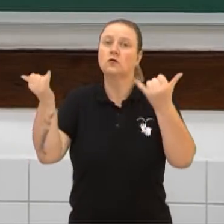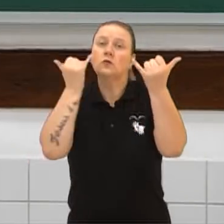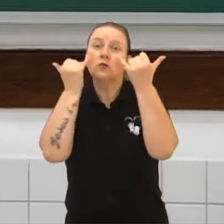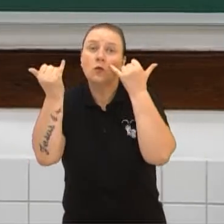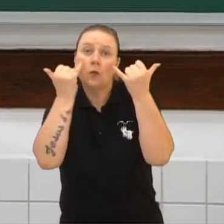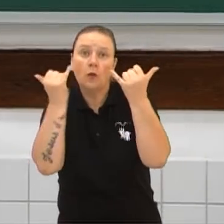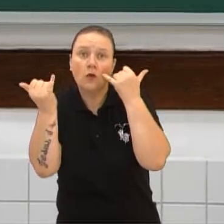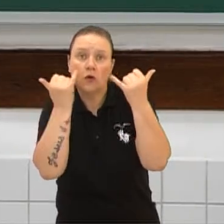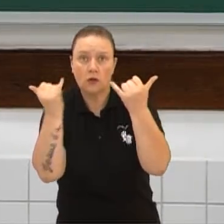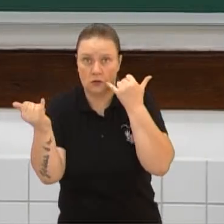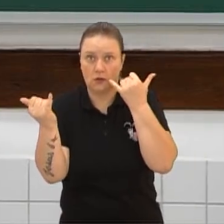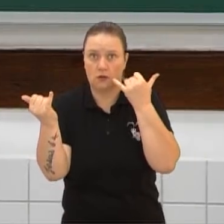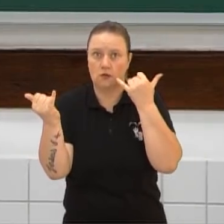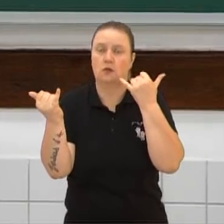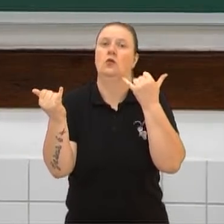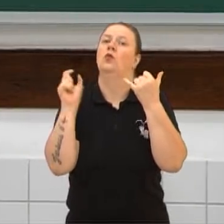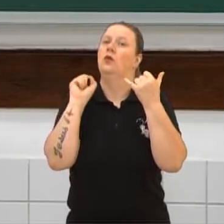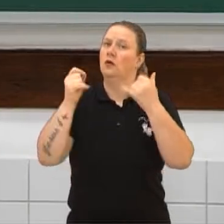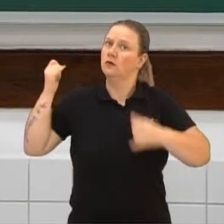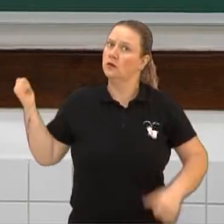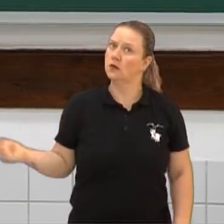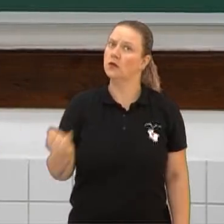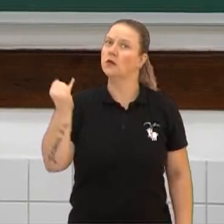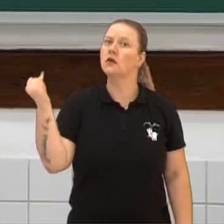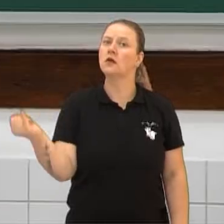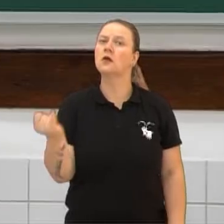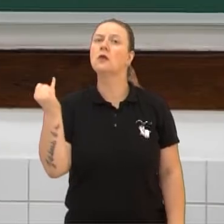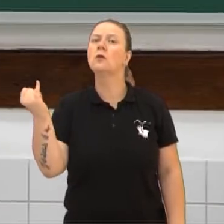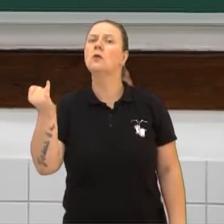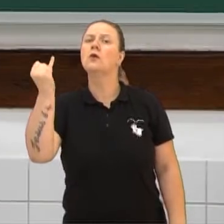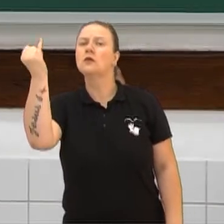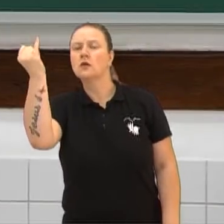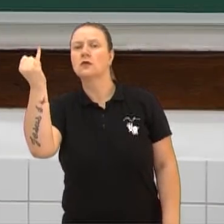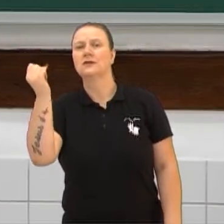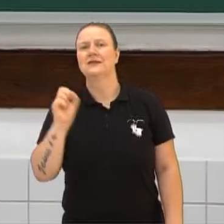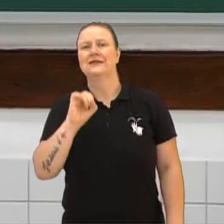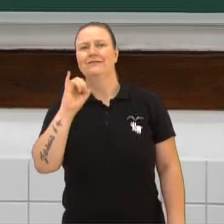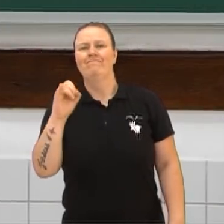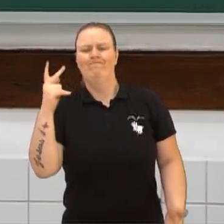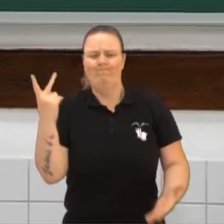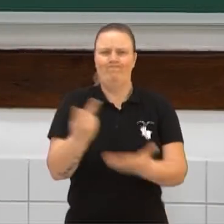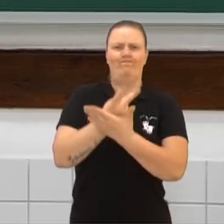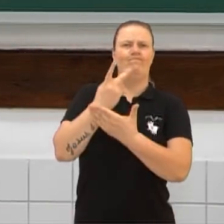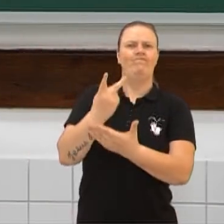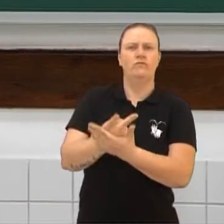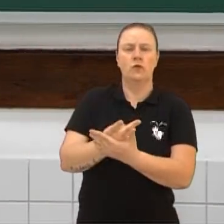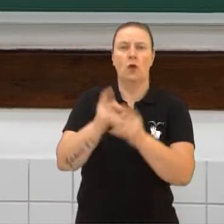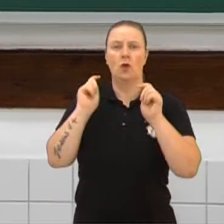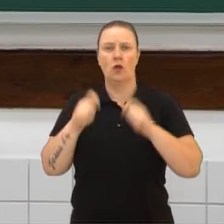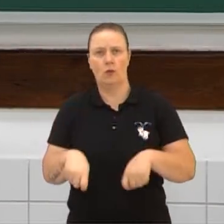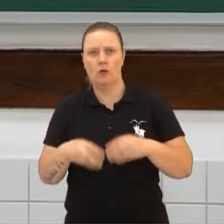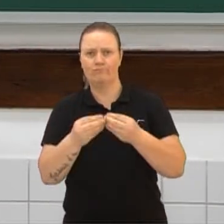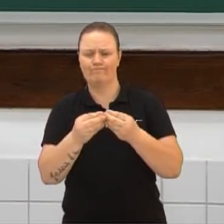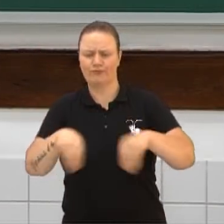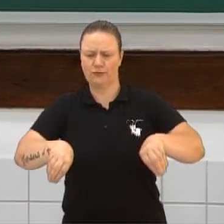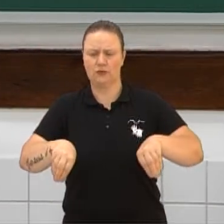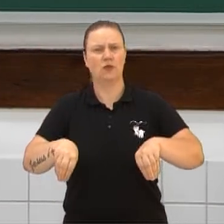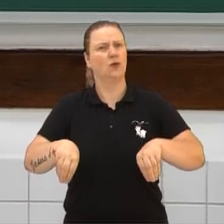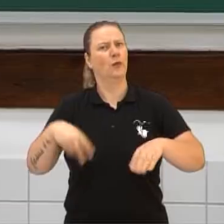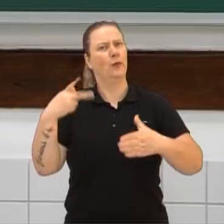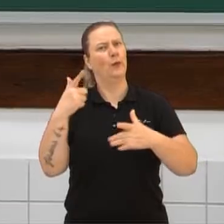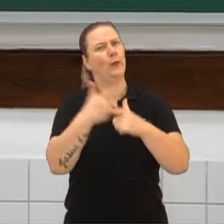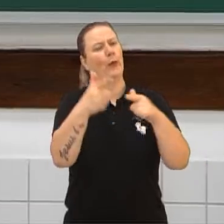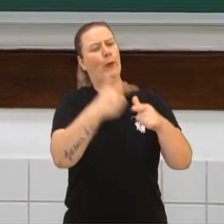maioria das vezes, eles são muito importantes, né? Então, se a gente comete algum erro, né, alguma coisa que pode prejudicar